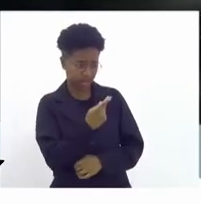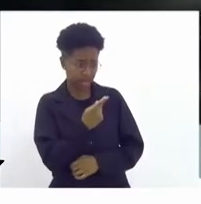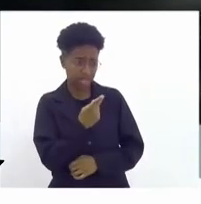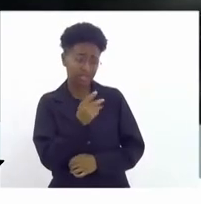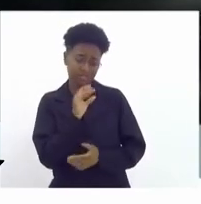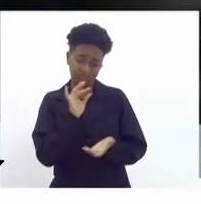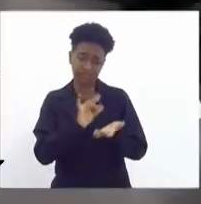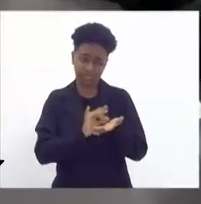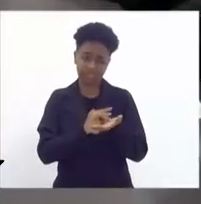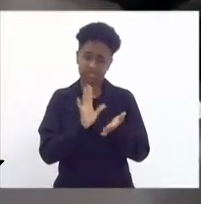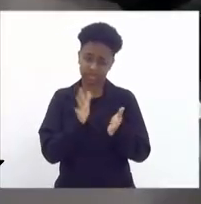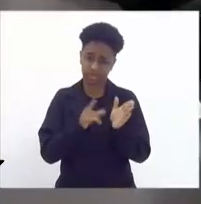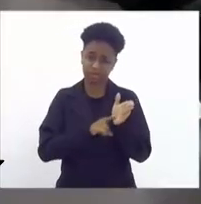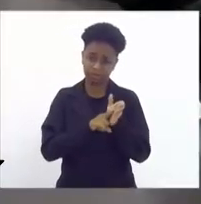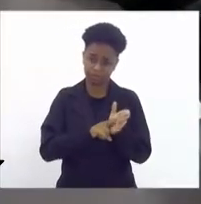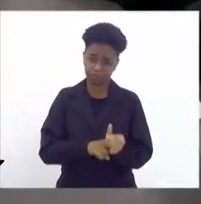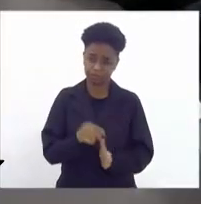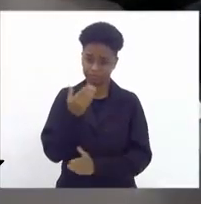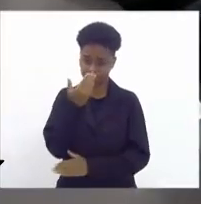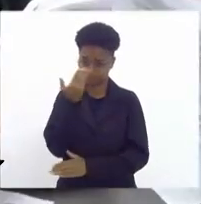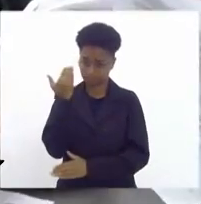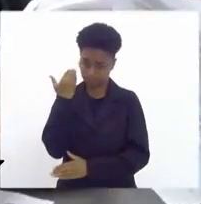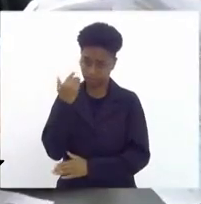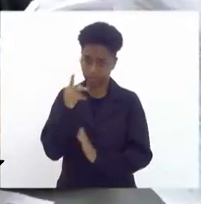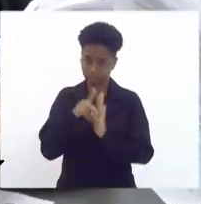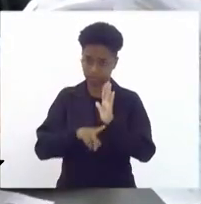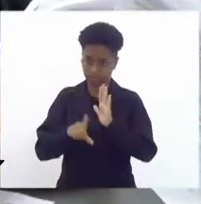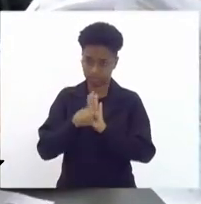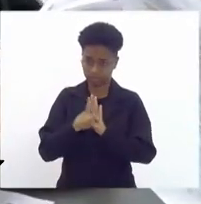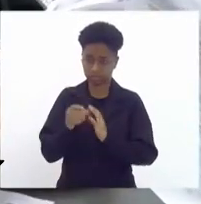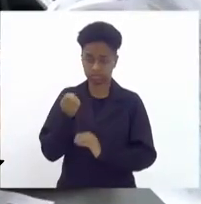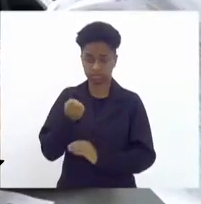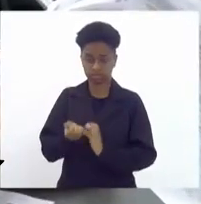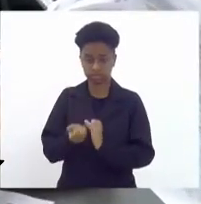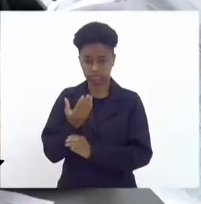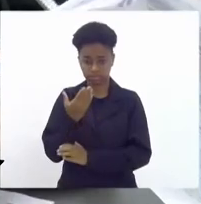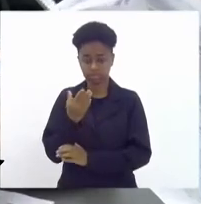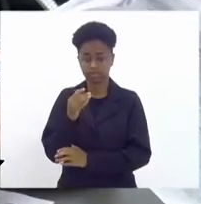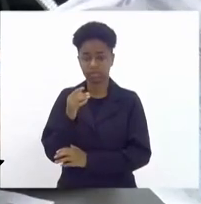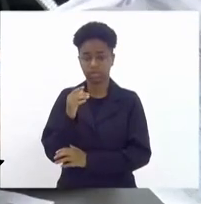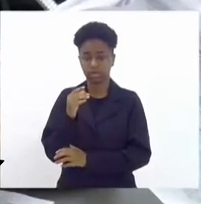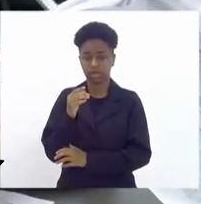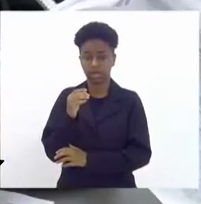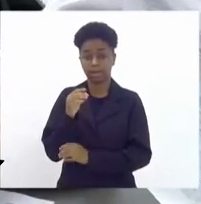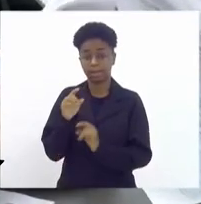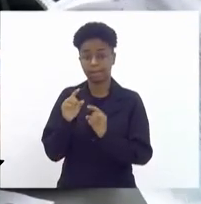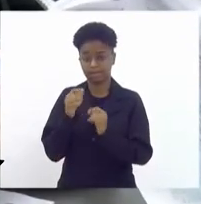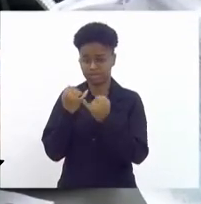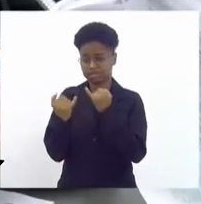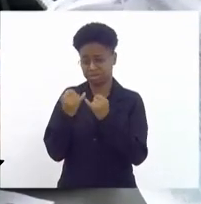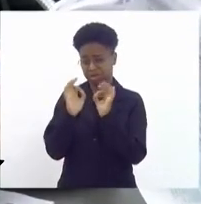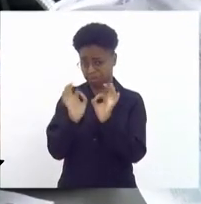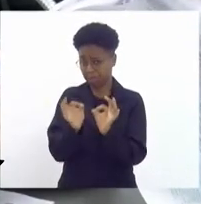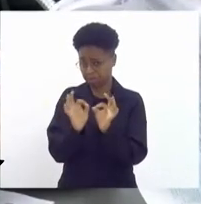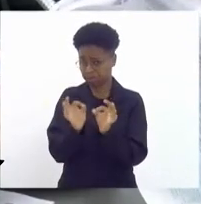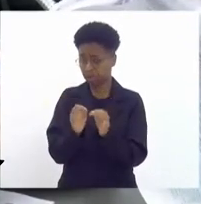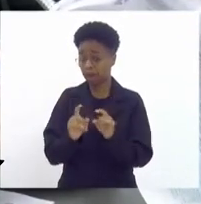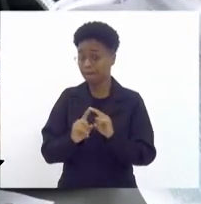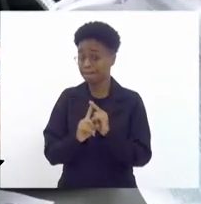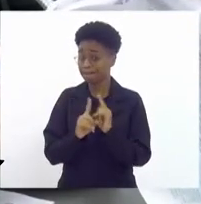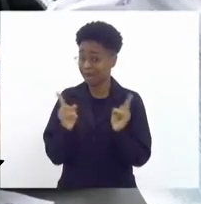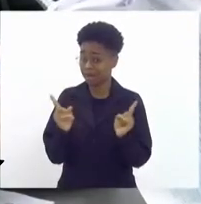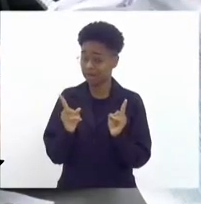foi levantado lá atrás o projeto de lei de autoria do deputado Bebeto e Léo Vieira. O tema é muito similar de verdade, só